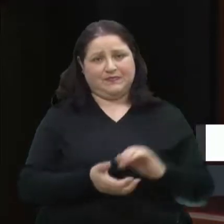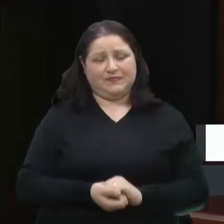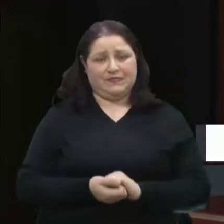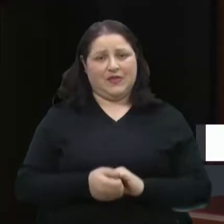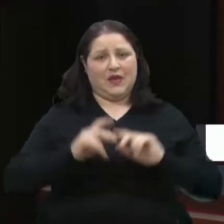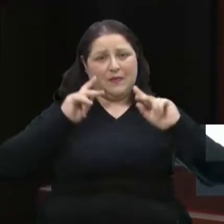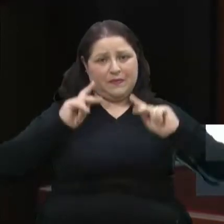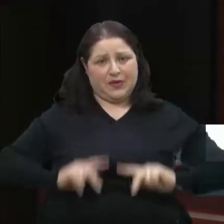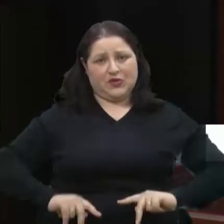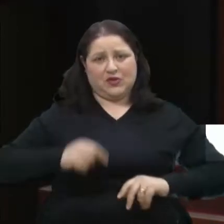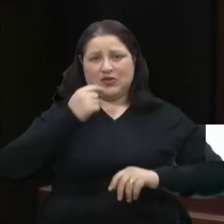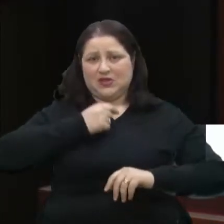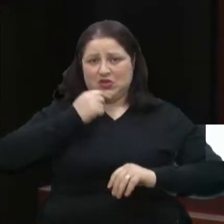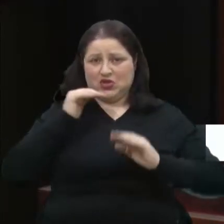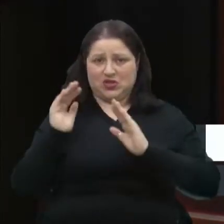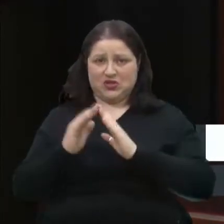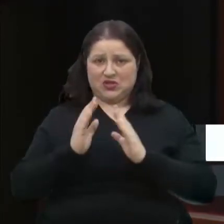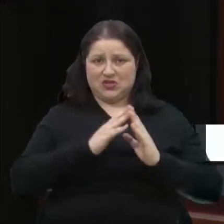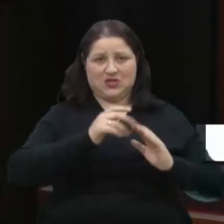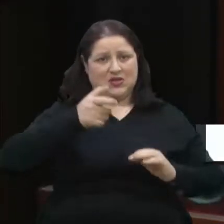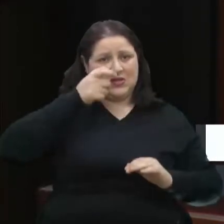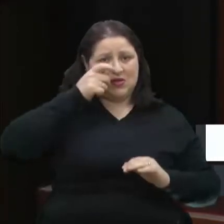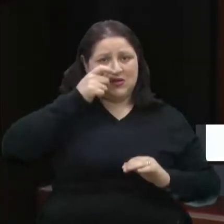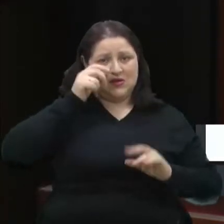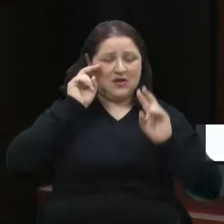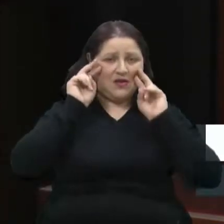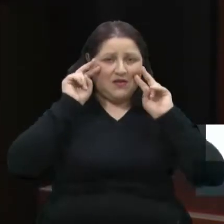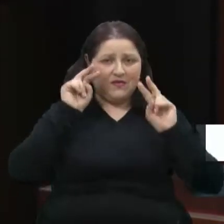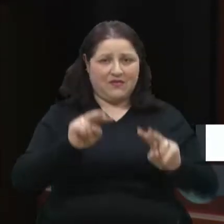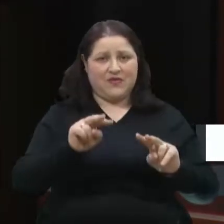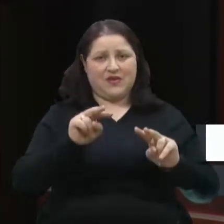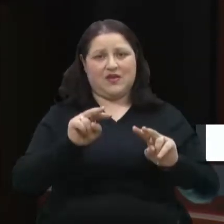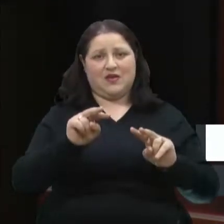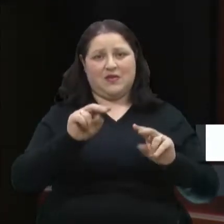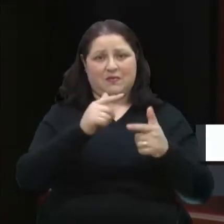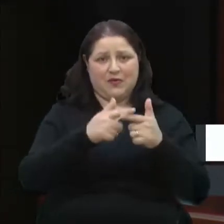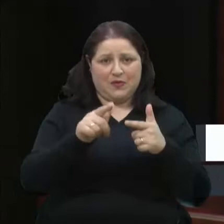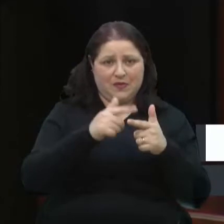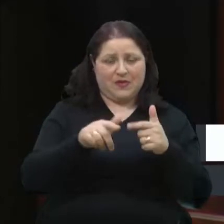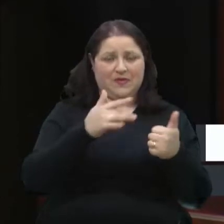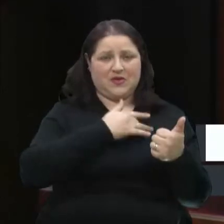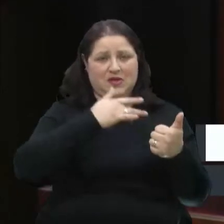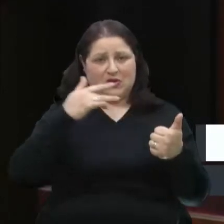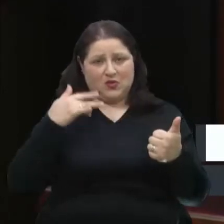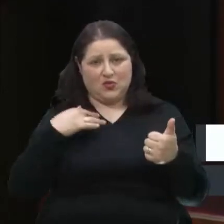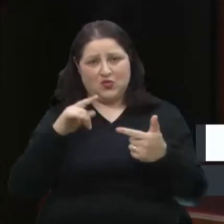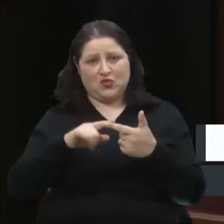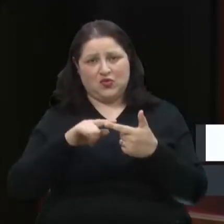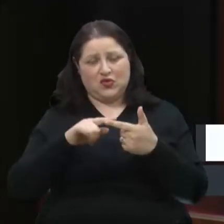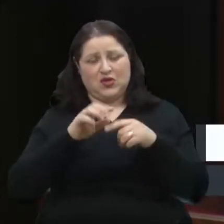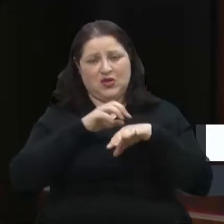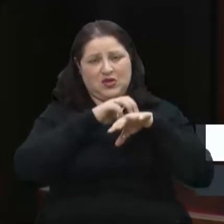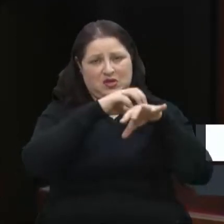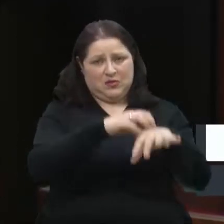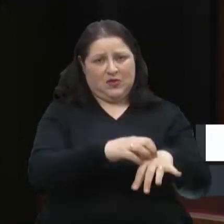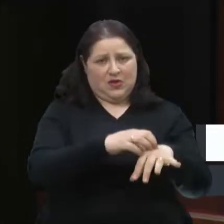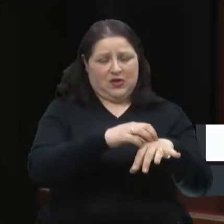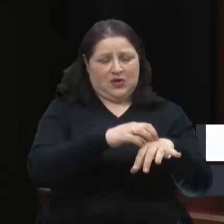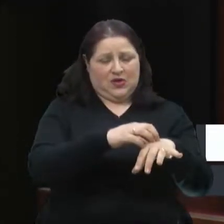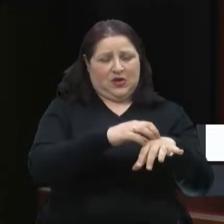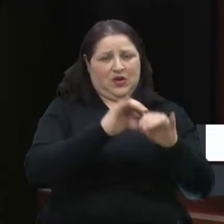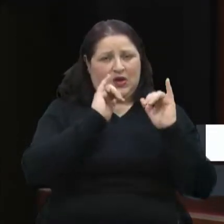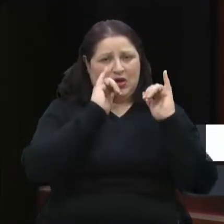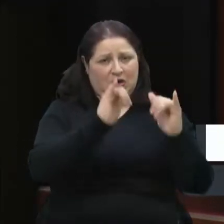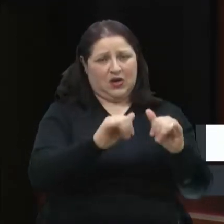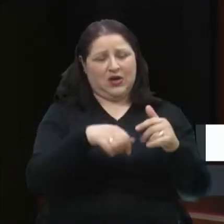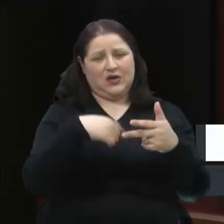estão nos assistindo, que estão vendo problemas na saúde, problemas no transporte público, problemas